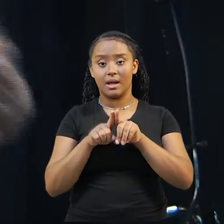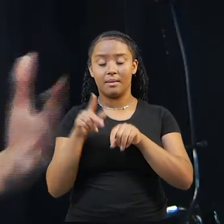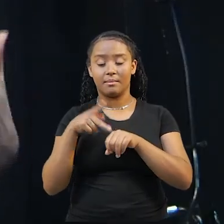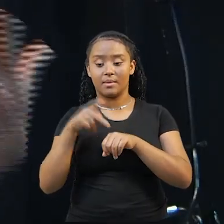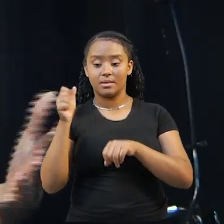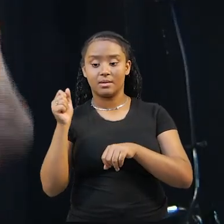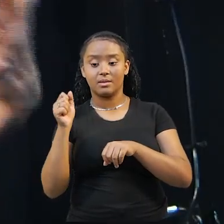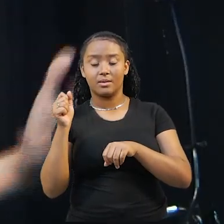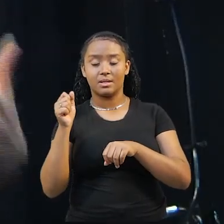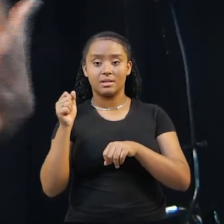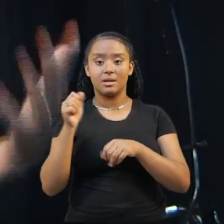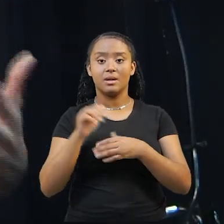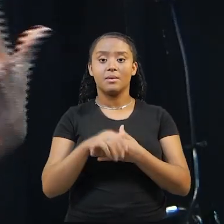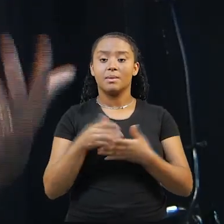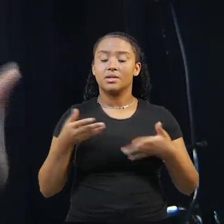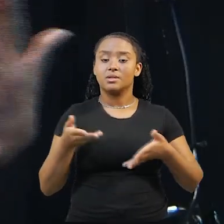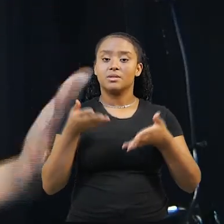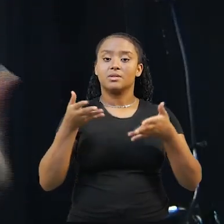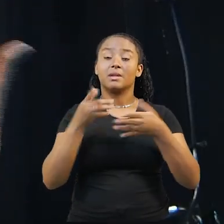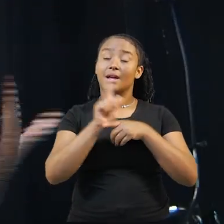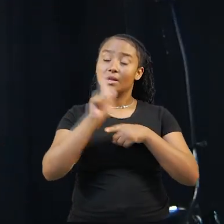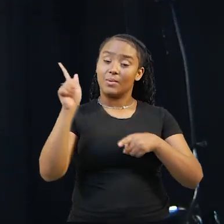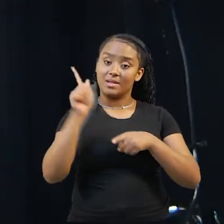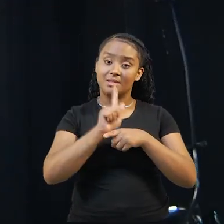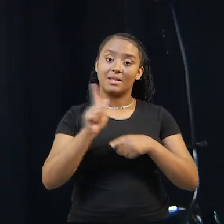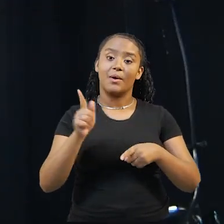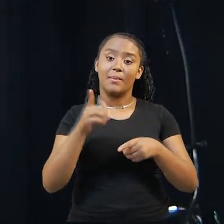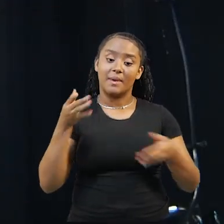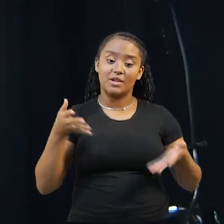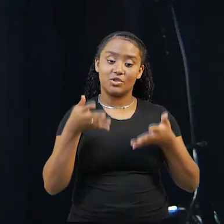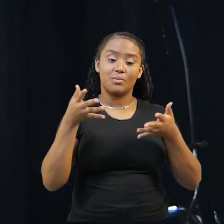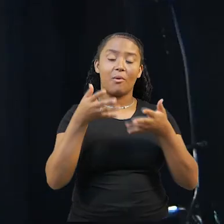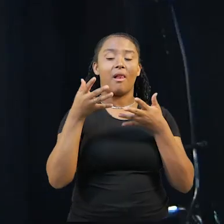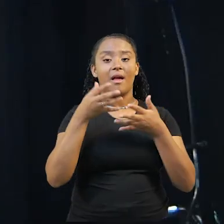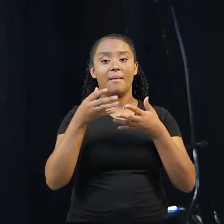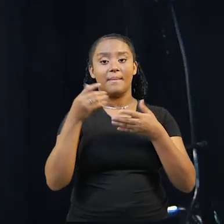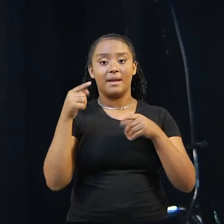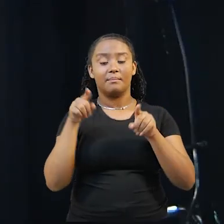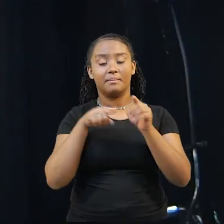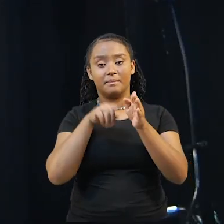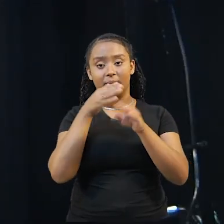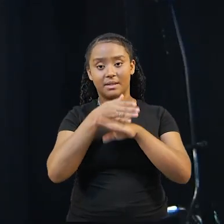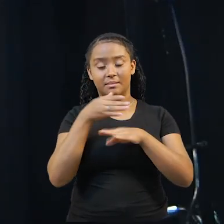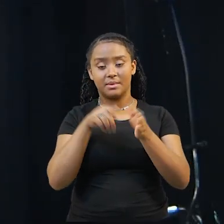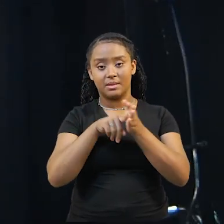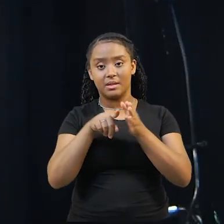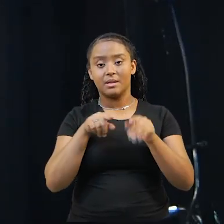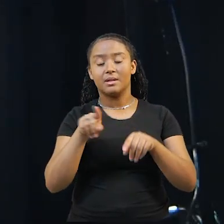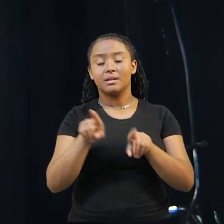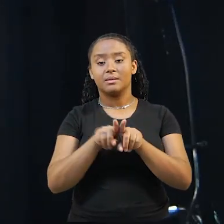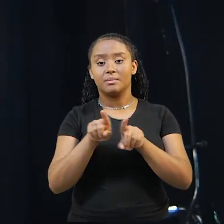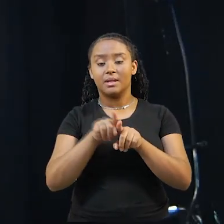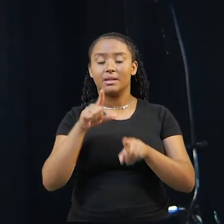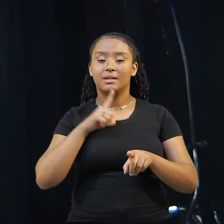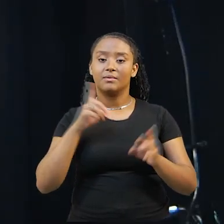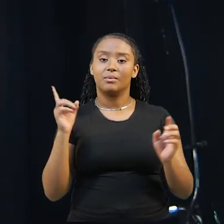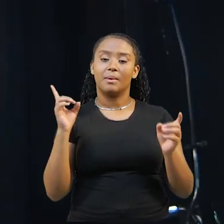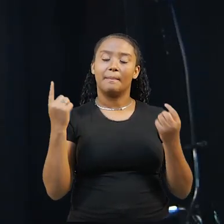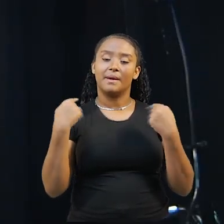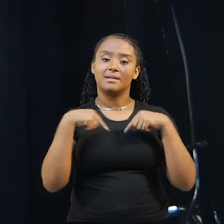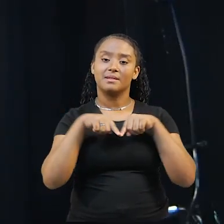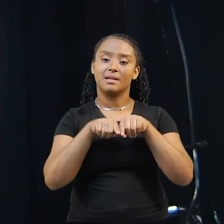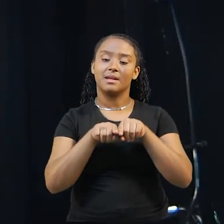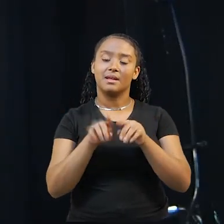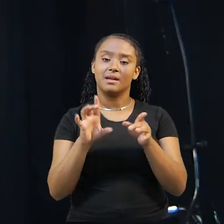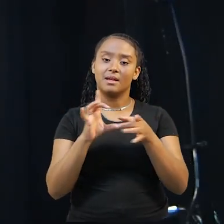pós-graduação, para a gente também estimular os alunos da graduação a se envolverem com pesquisas. Nós fechamos uma parceria importante com a Prefeitura,